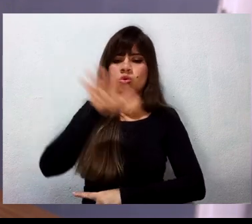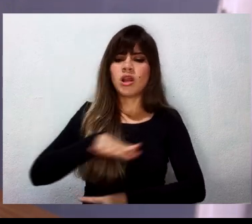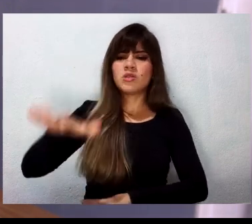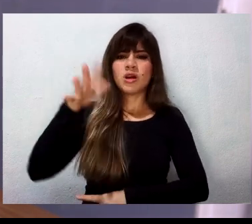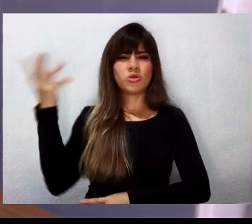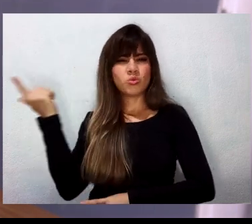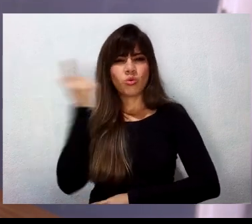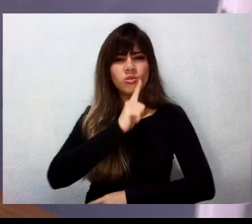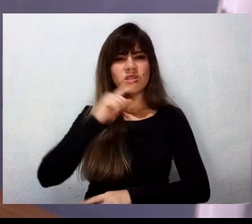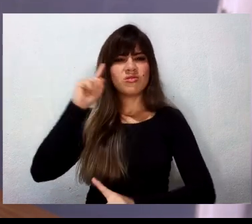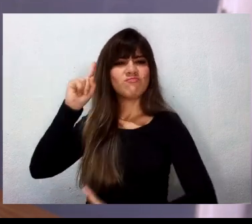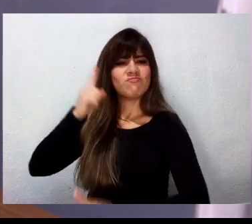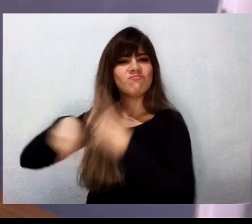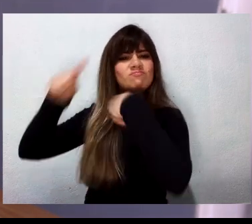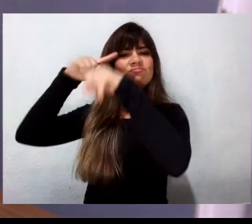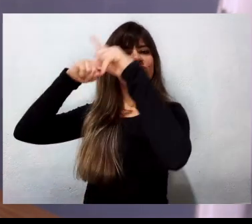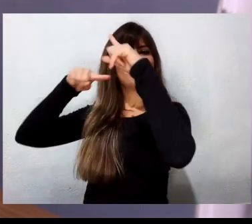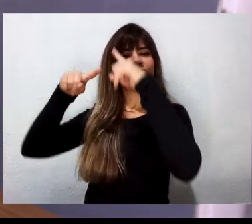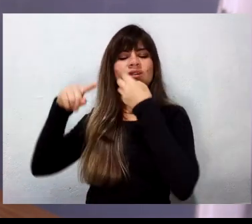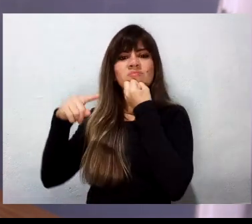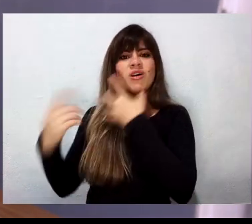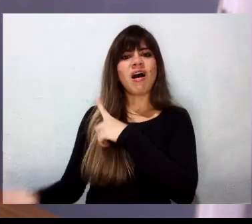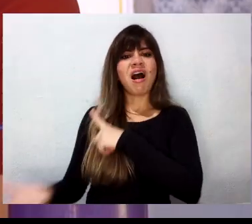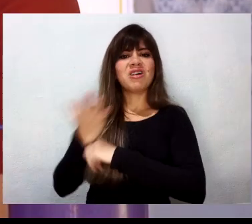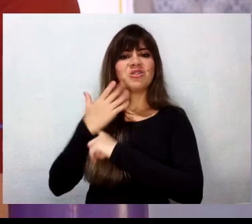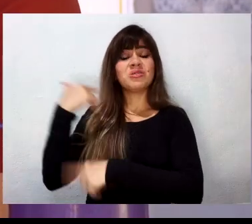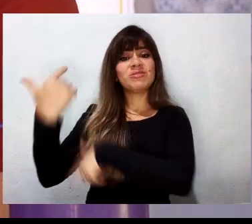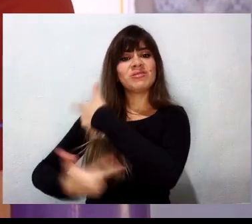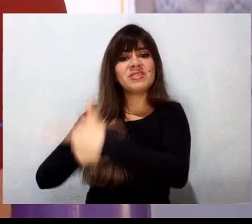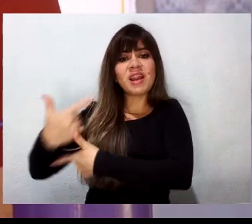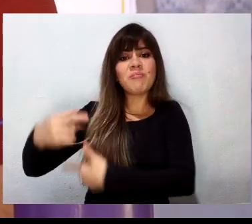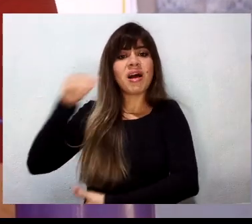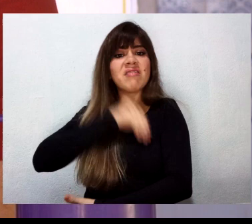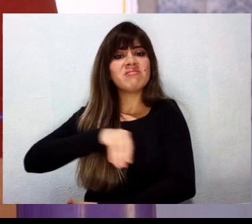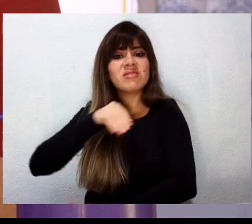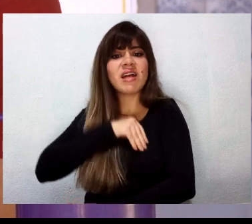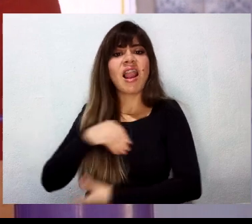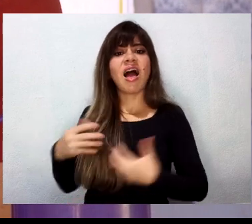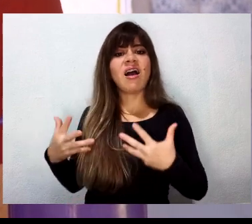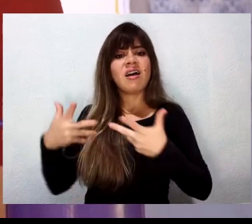um espaço, uma projeção. Então, de alguma maneira, isso também possibilitou